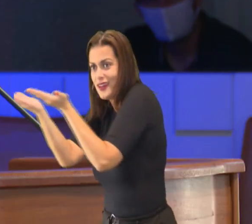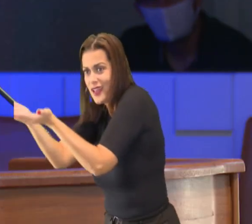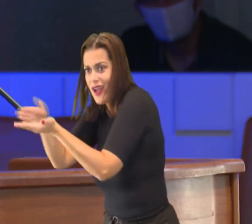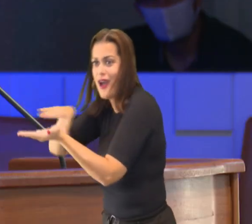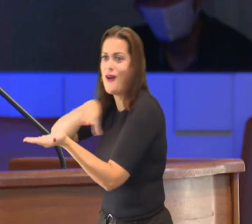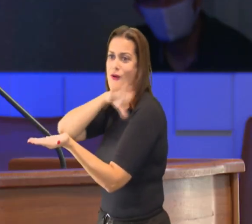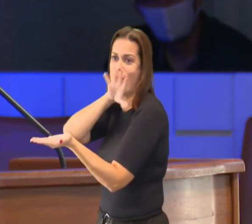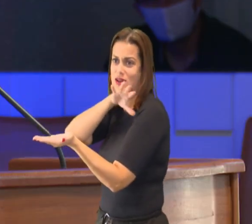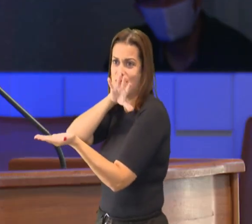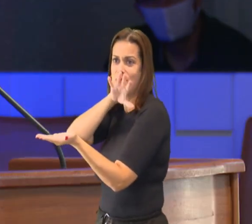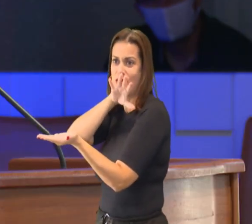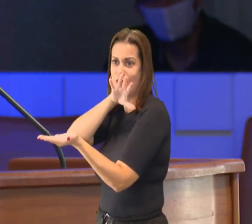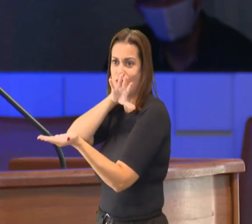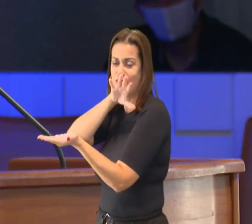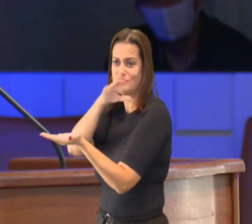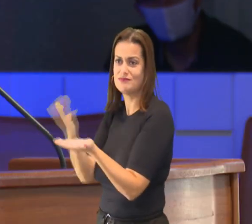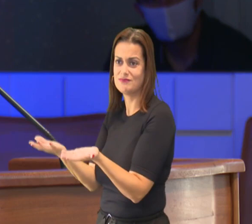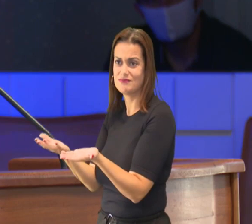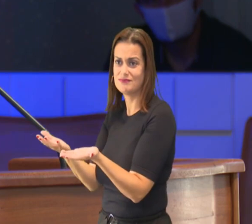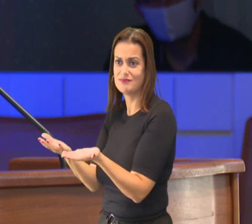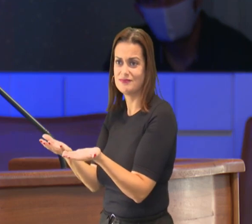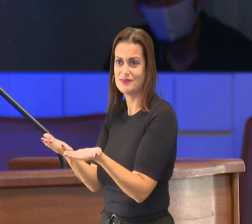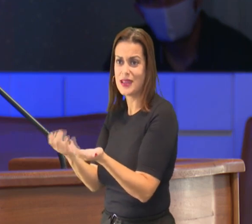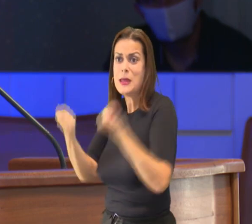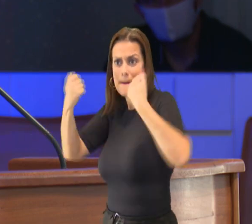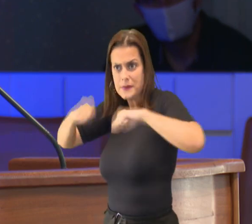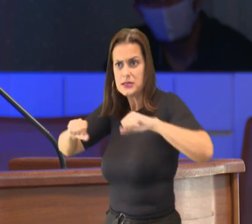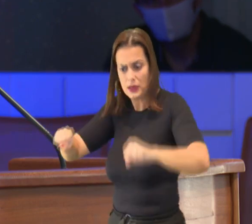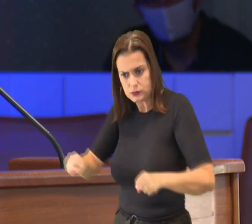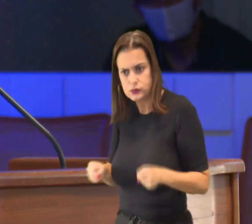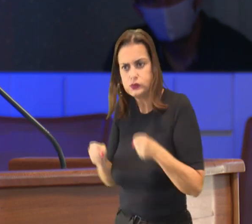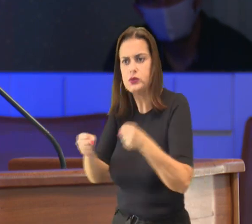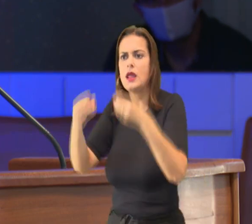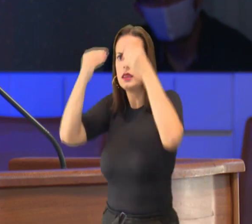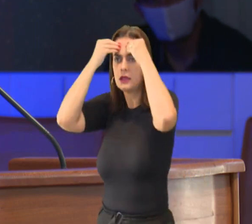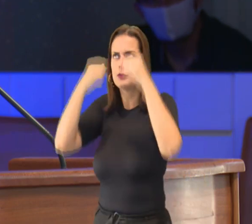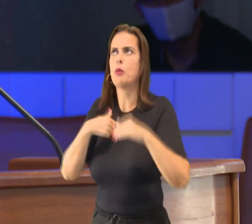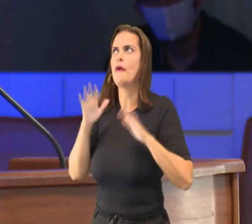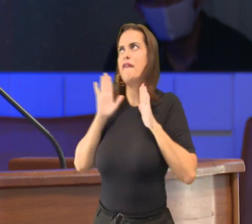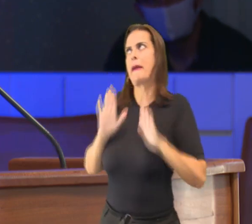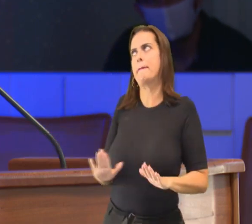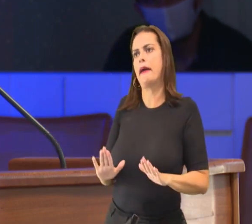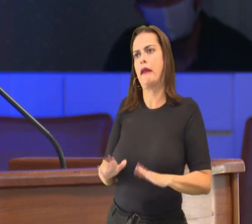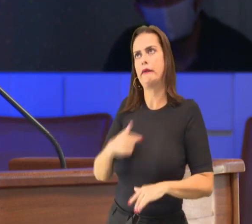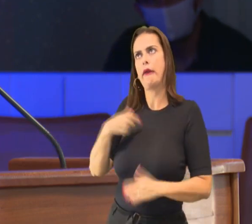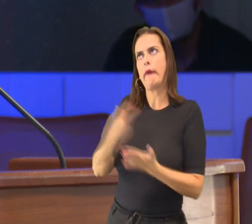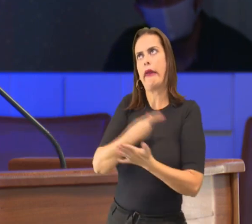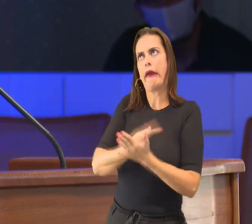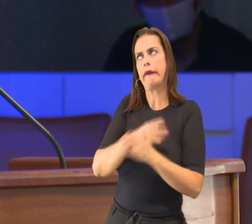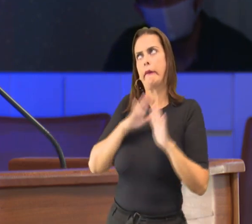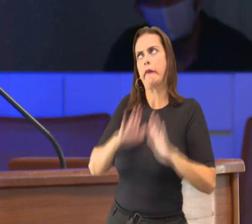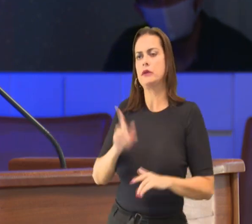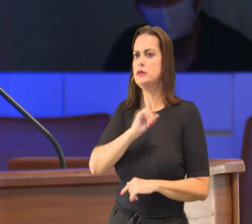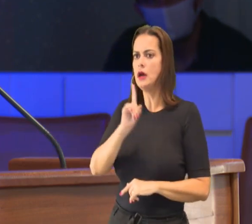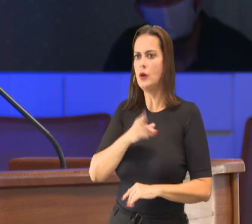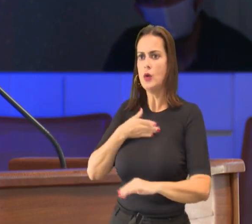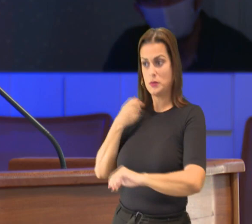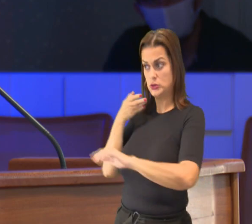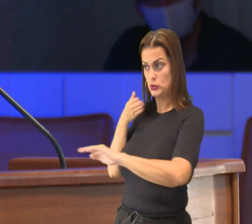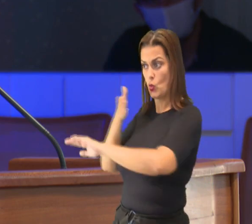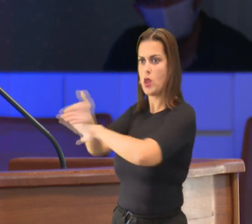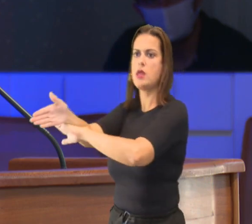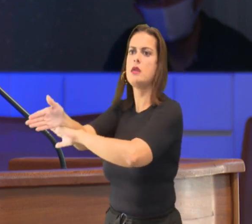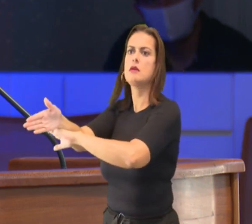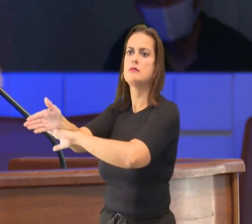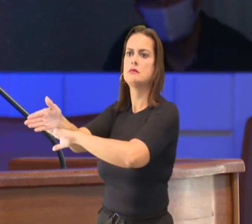sacrifício. É uma atitude ativa em que ele tem que sair do lugar, ele tem que ter o entendimento de que ele pecou, ele errou, ele tem que se consertar, ele tem que buscar